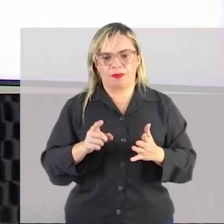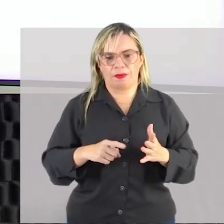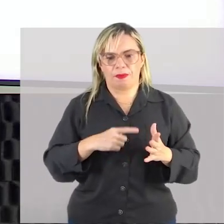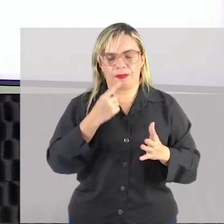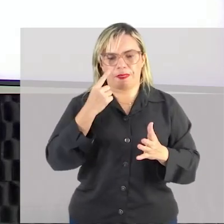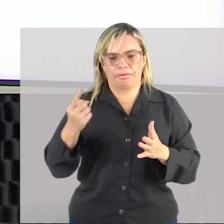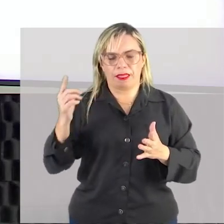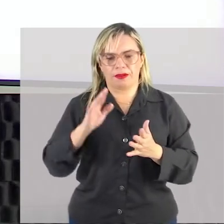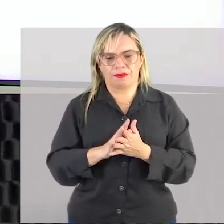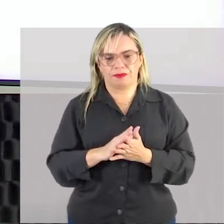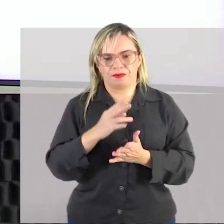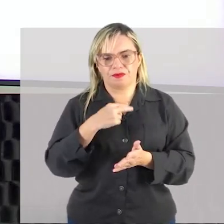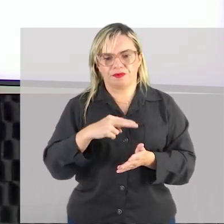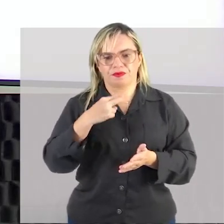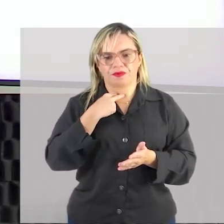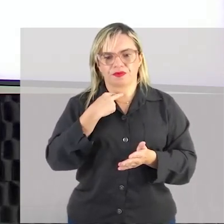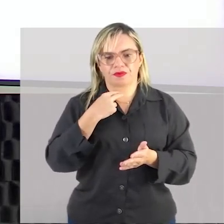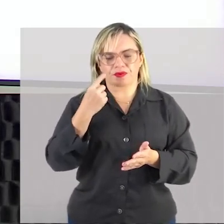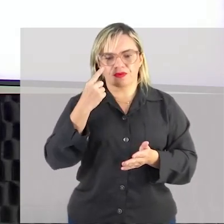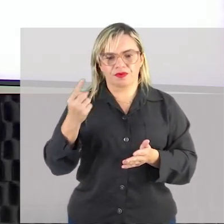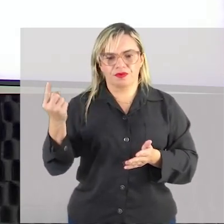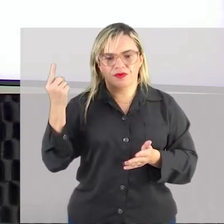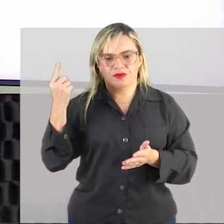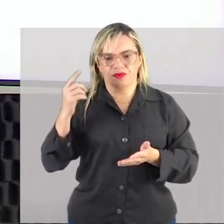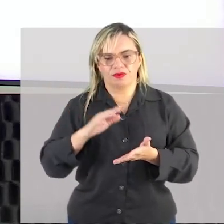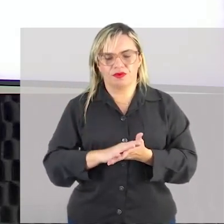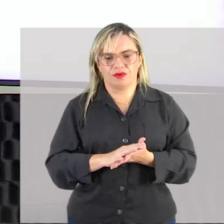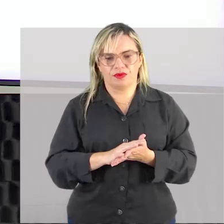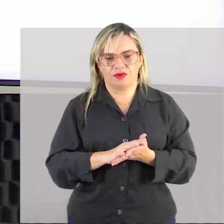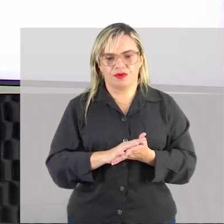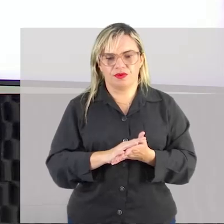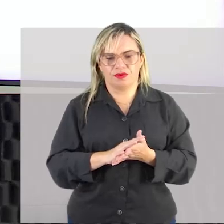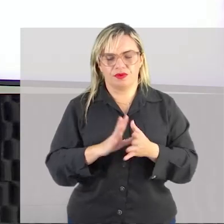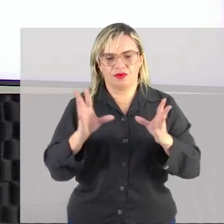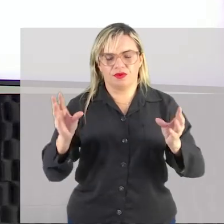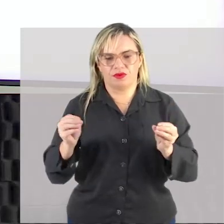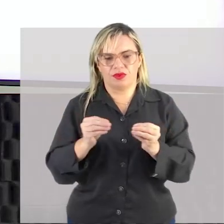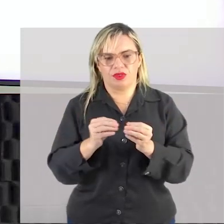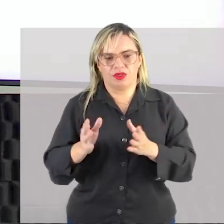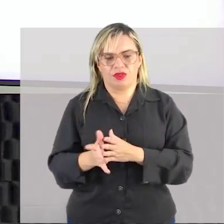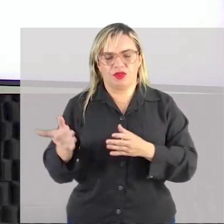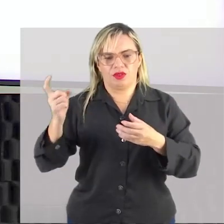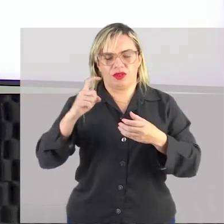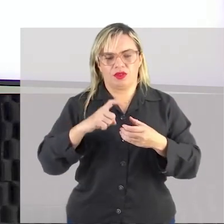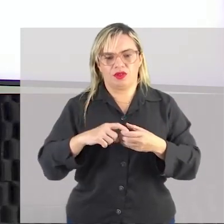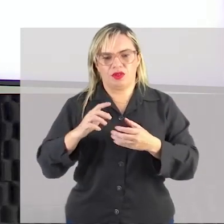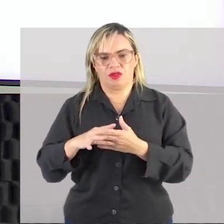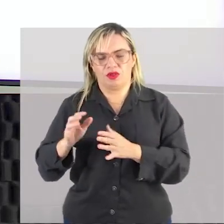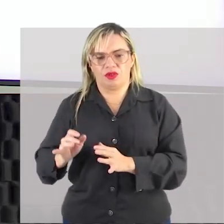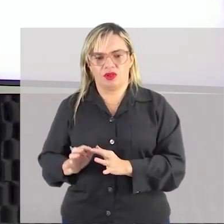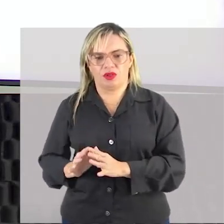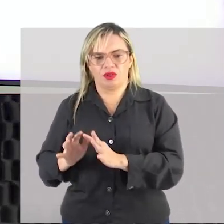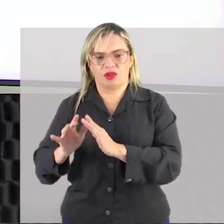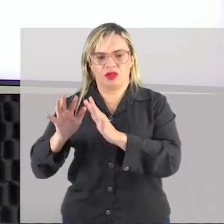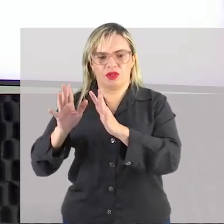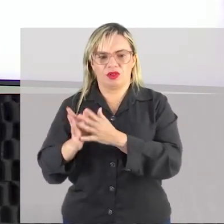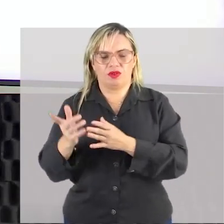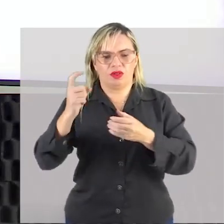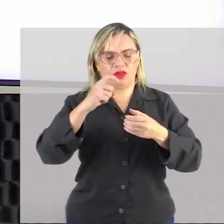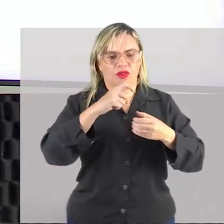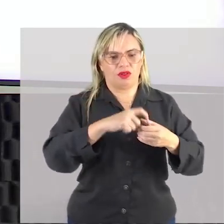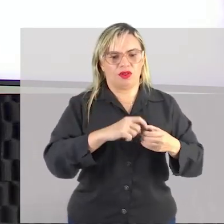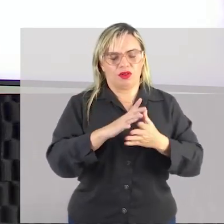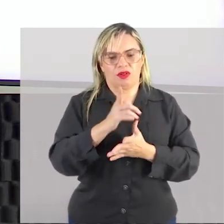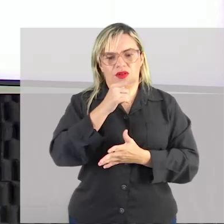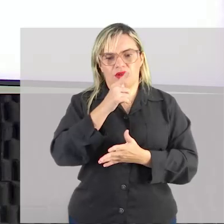Liquefação e condensação não poderia ser. Porque liquefação e condensação você está voltando de gasoso para líquido. Então a resposta da